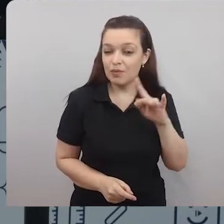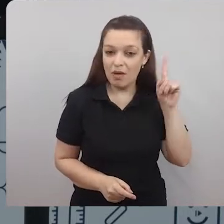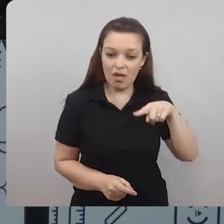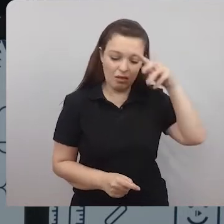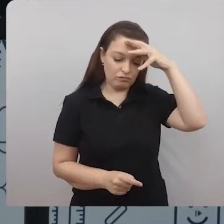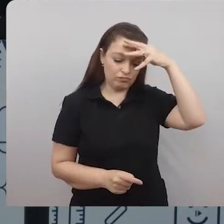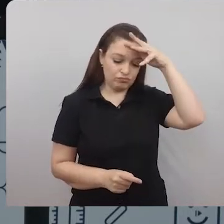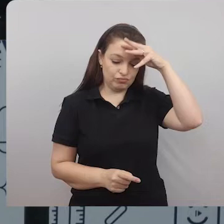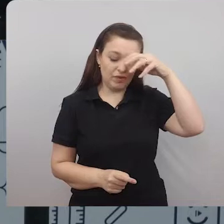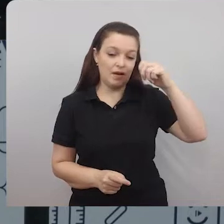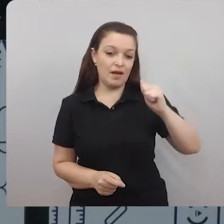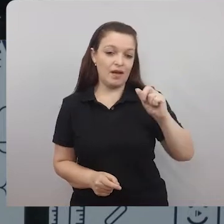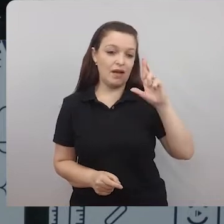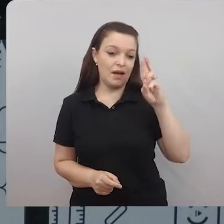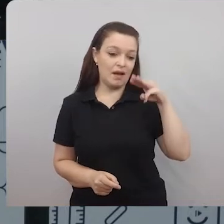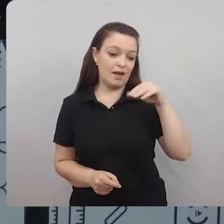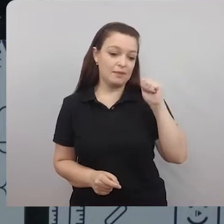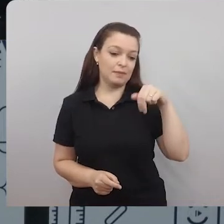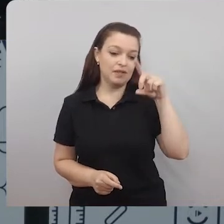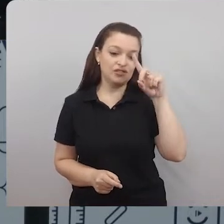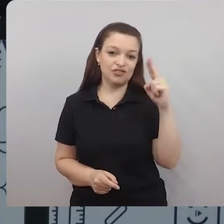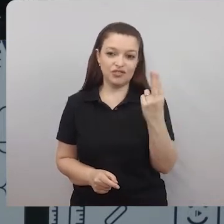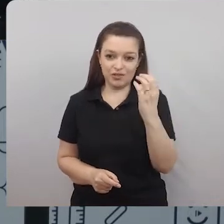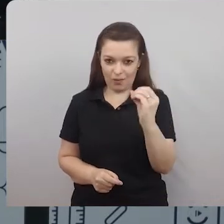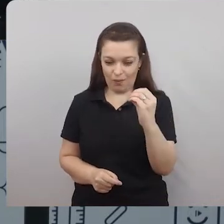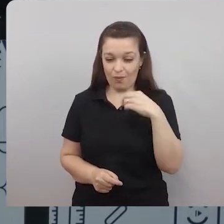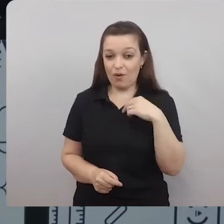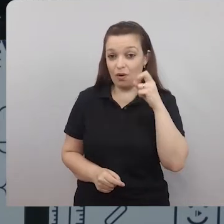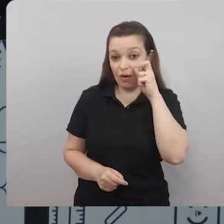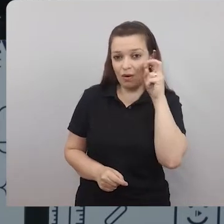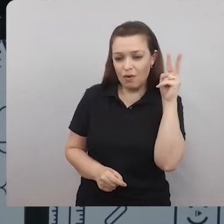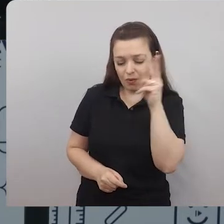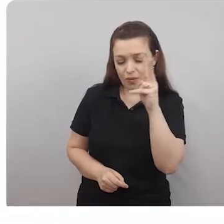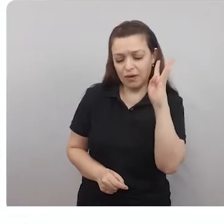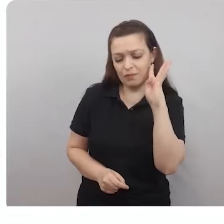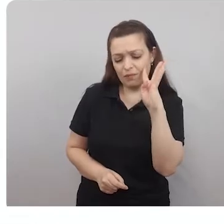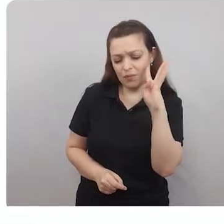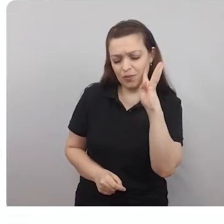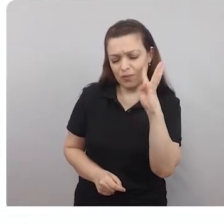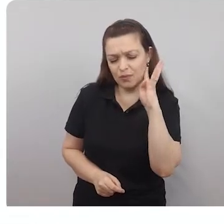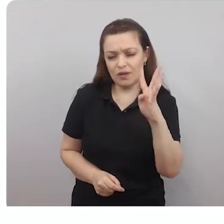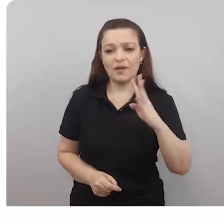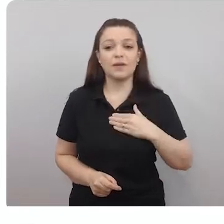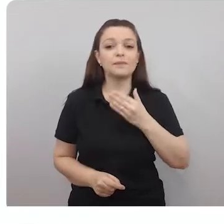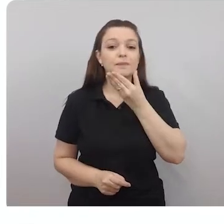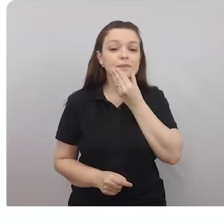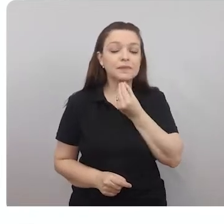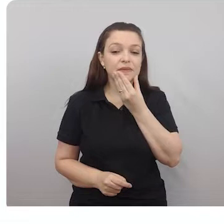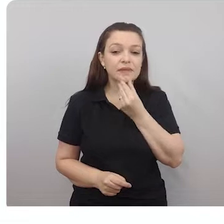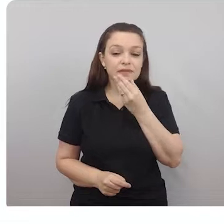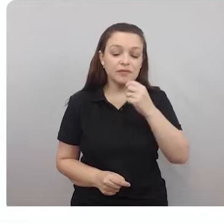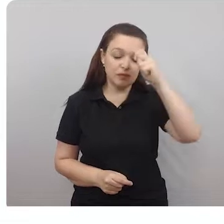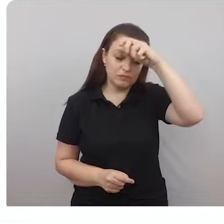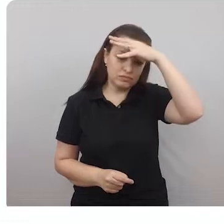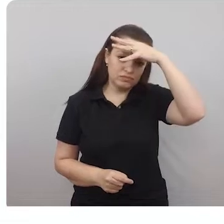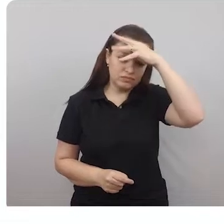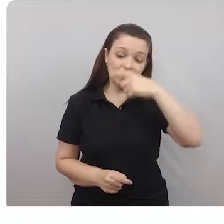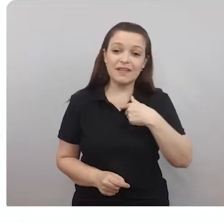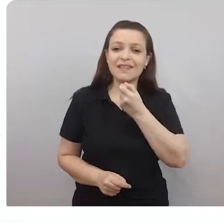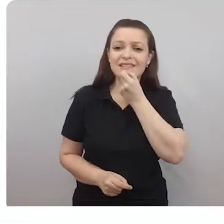o Armandinho. Acompanhem comigo lá na tela. O Armandinho, esse menino